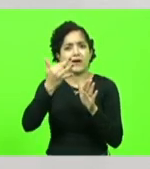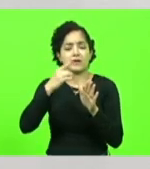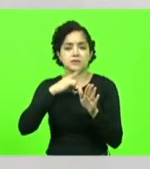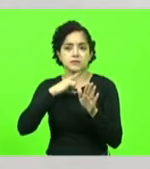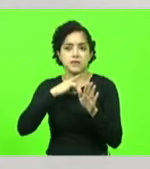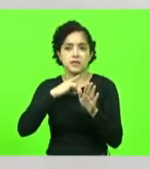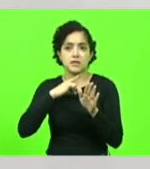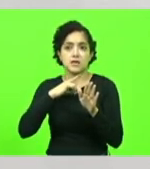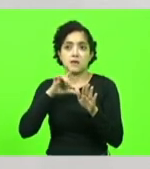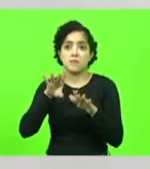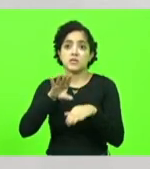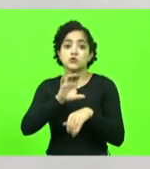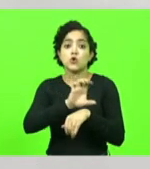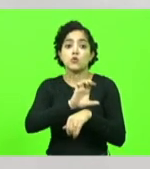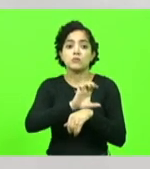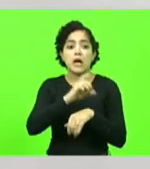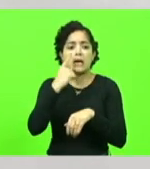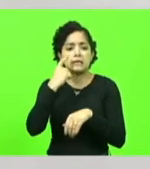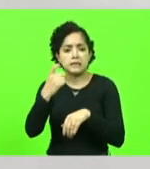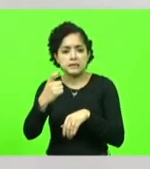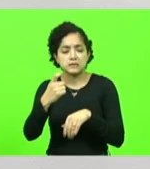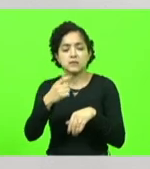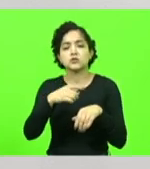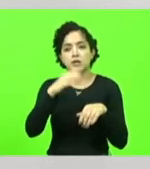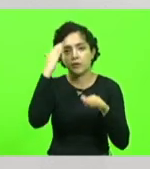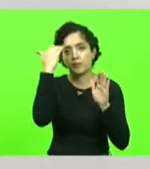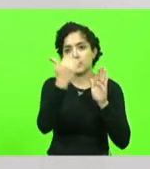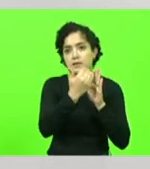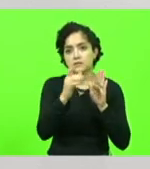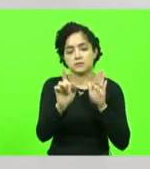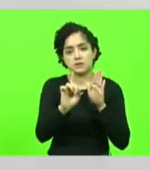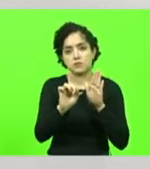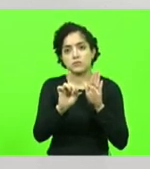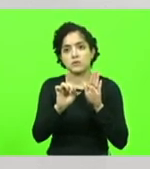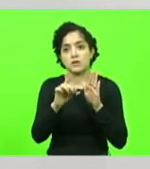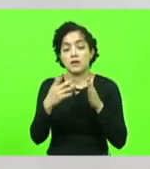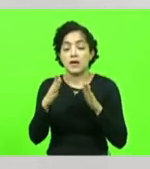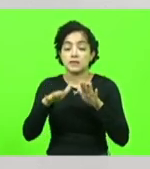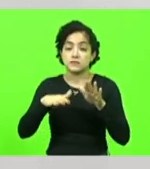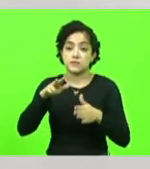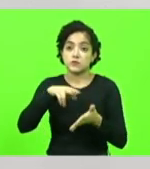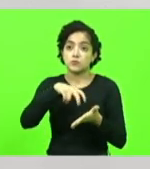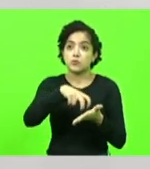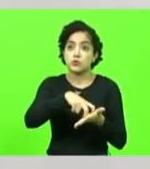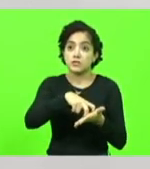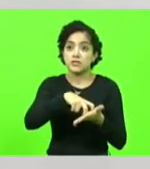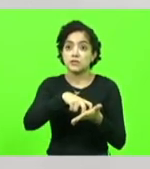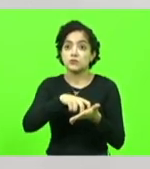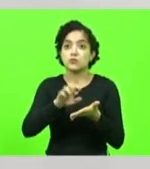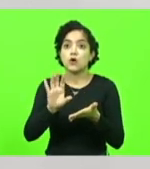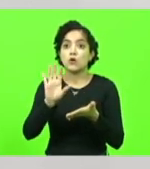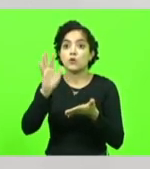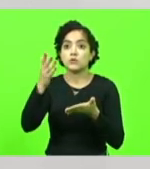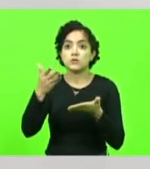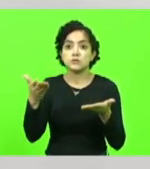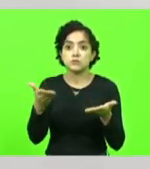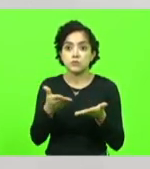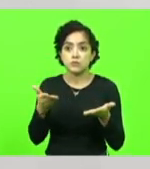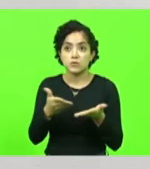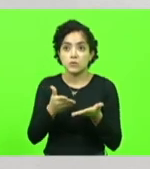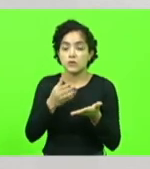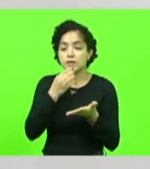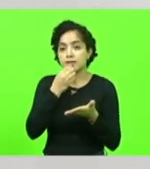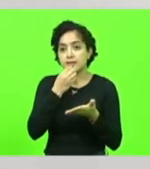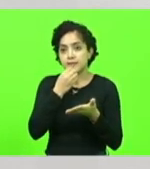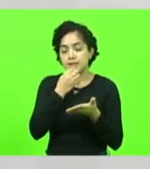o Estado aplica o que interessa para o Estado. E, muitas vezes, punindo, como aconteceu agora, novamente, a punição de